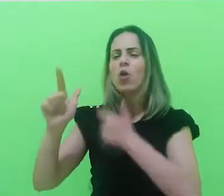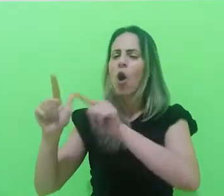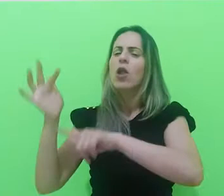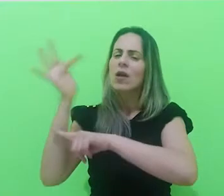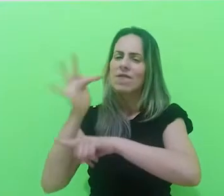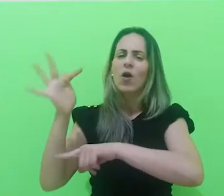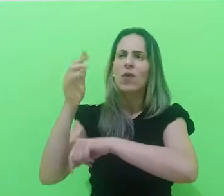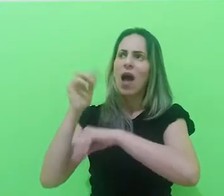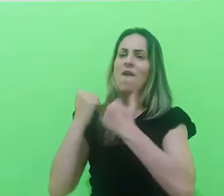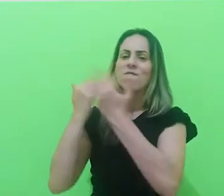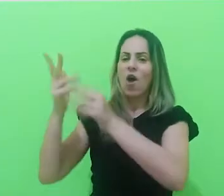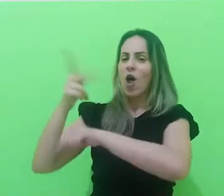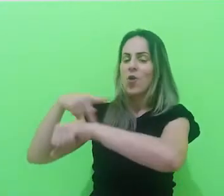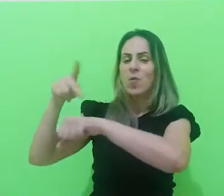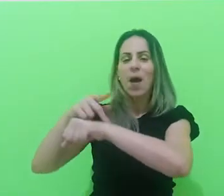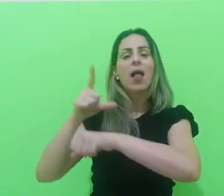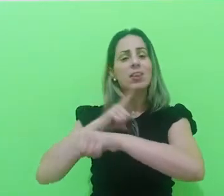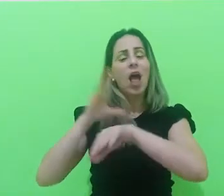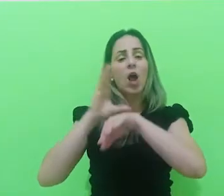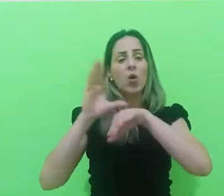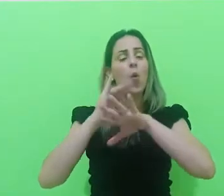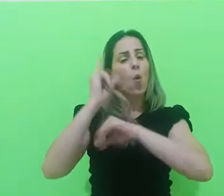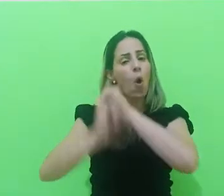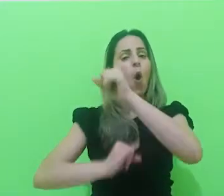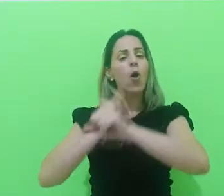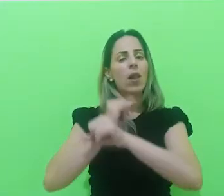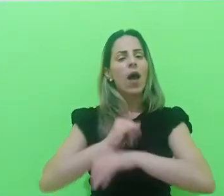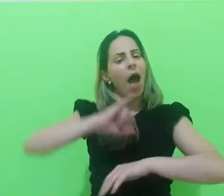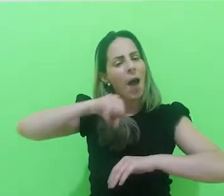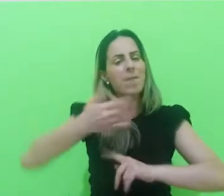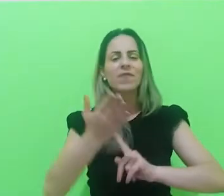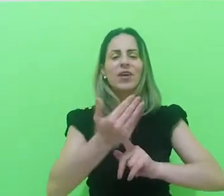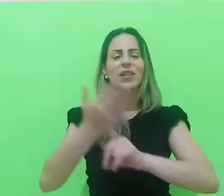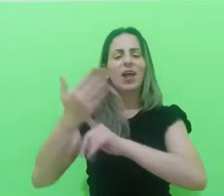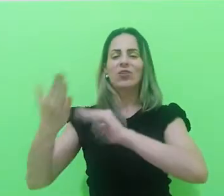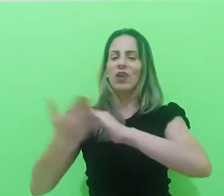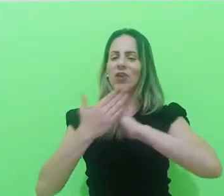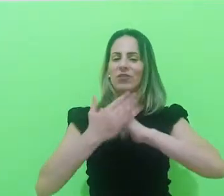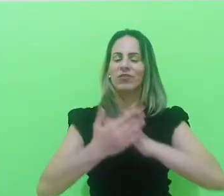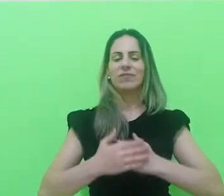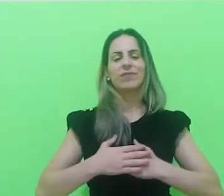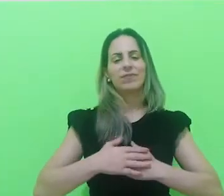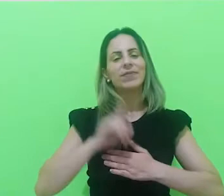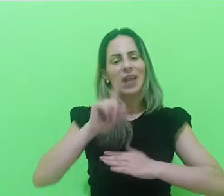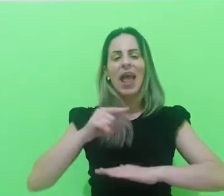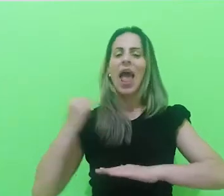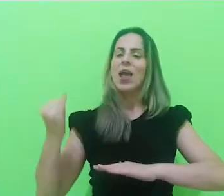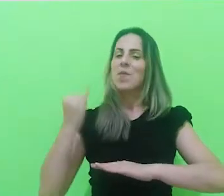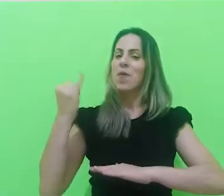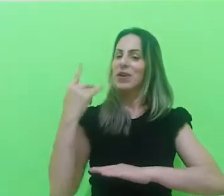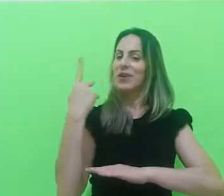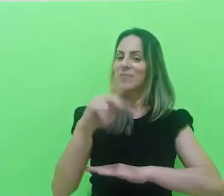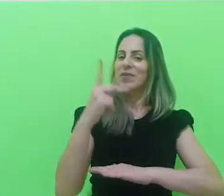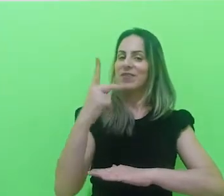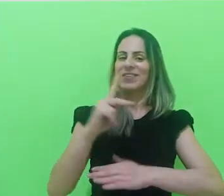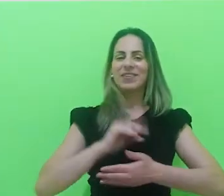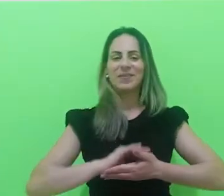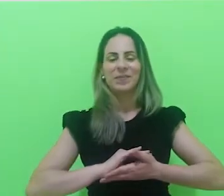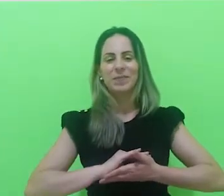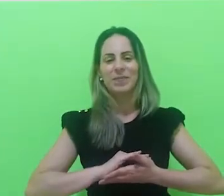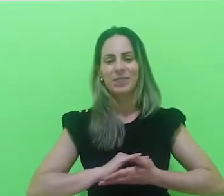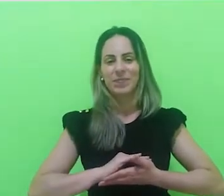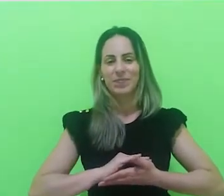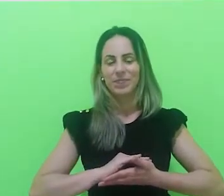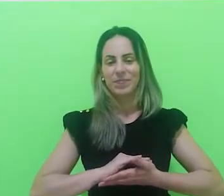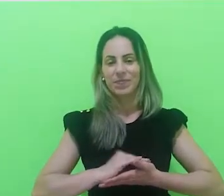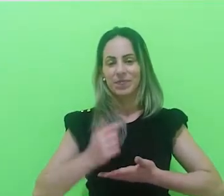outras universidades. Então, aproveite a tecnologia a seu favor. Esse vai ser um ponto muito importante para você.